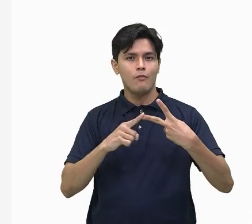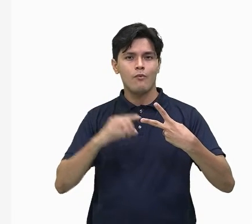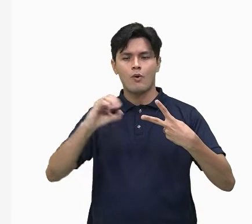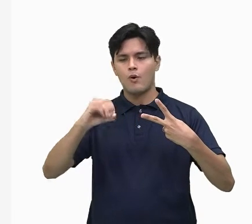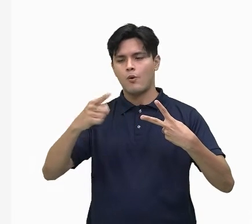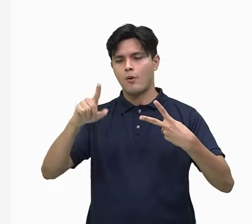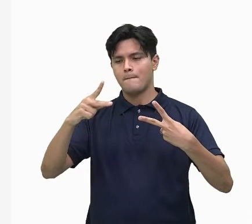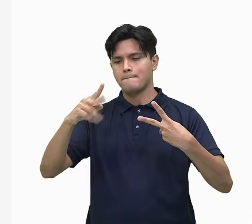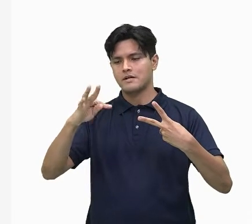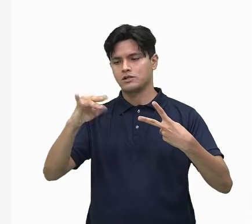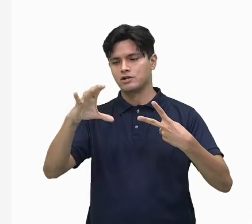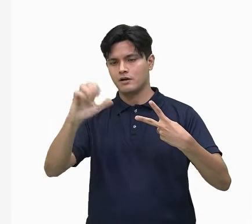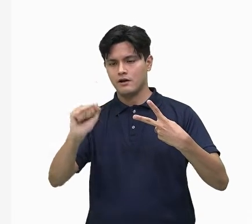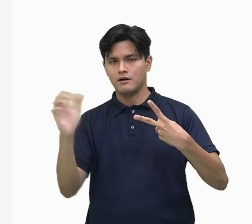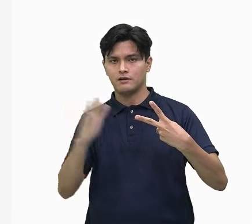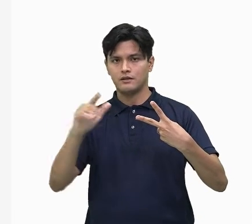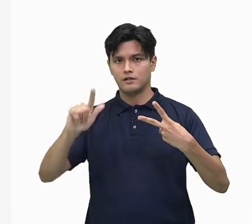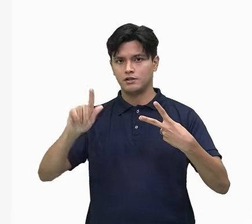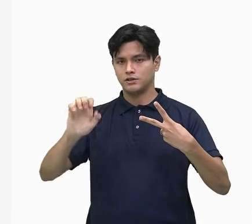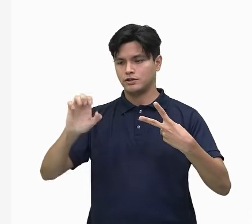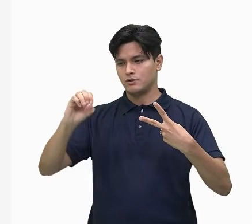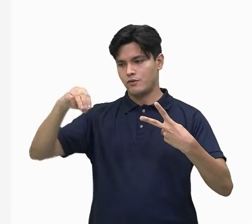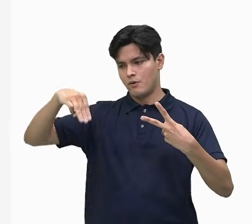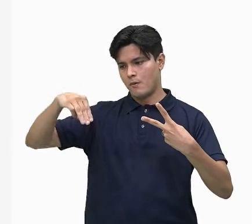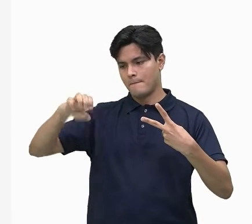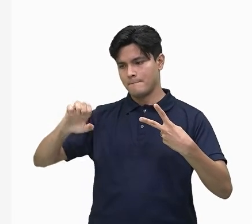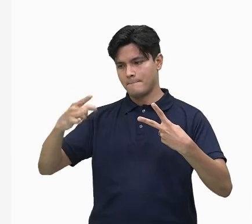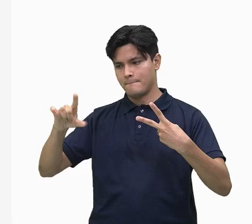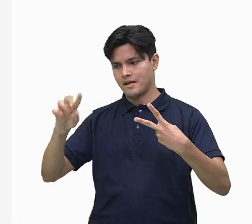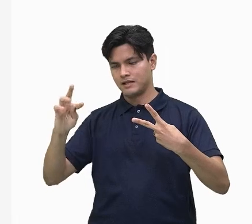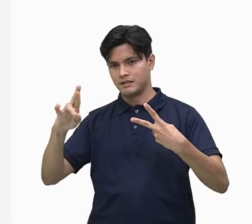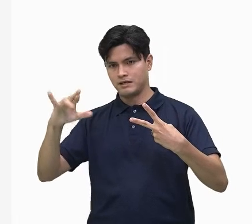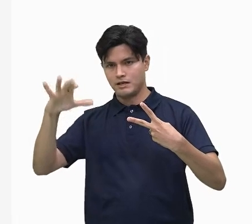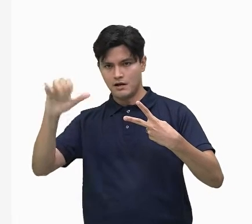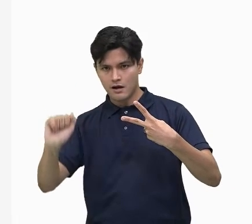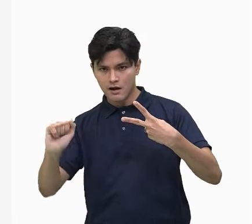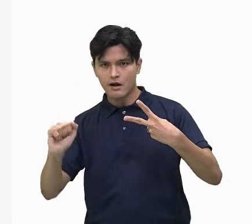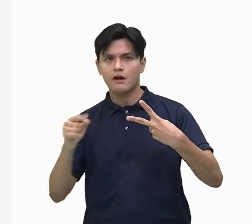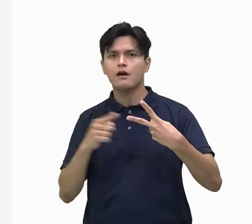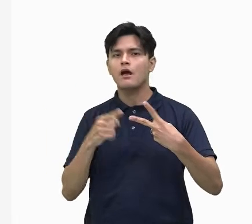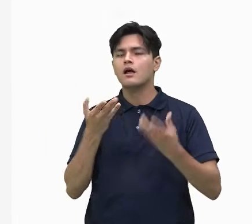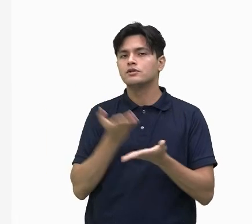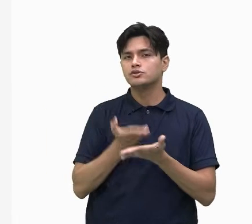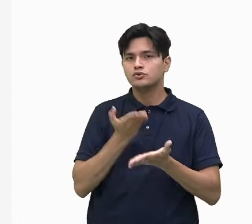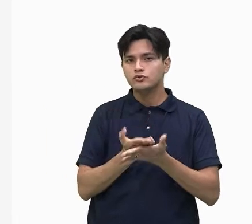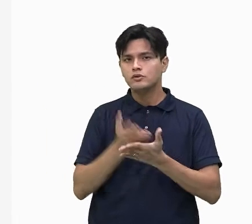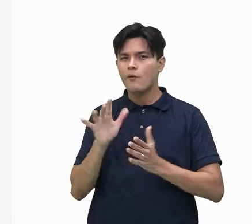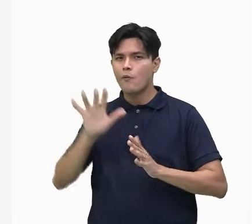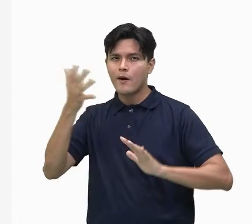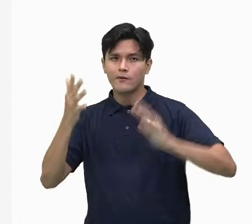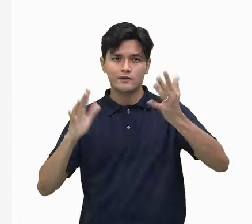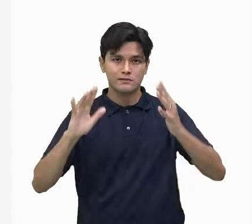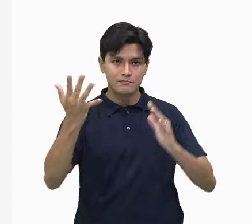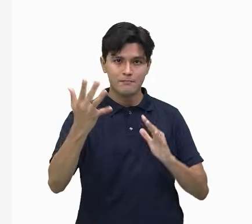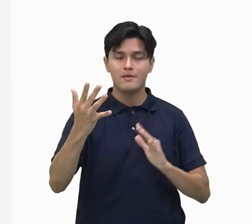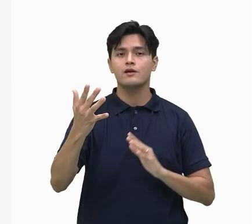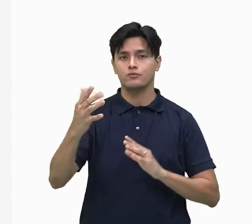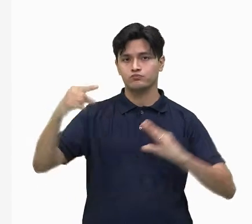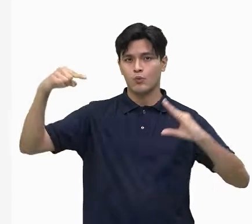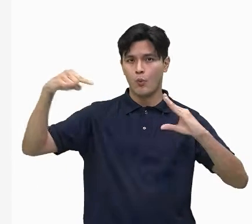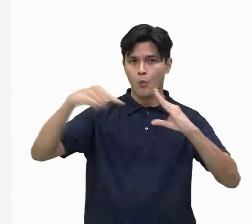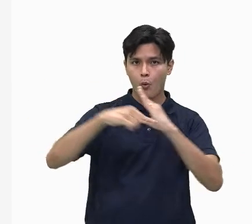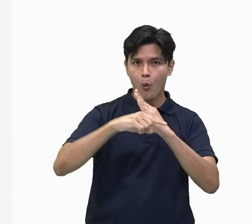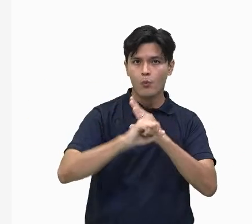objetivo da nossa aula hoje, né? A ótica geométrica estuda os fenômenos ópticos em